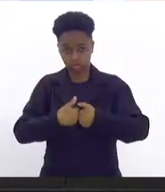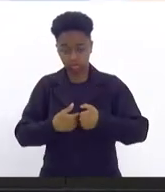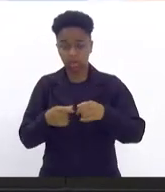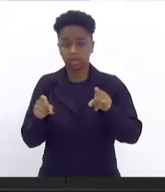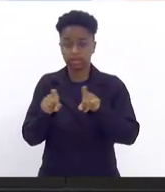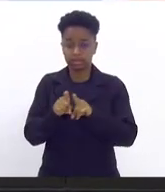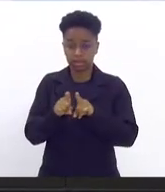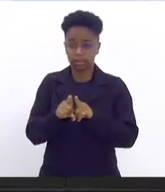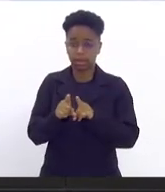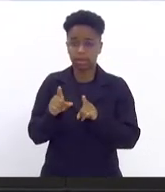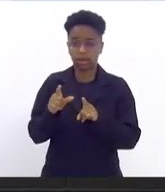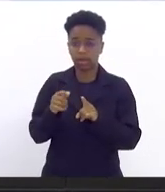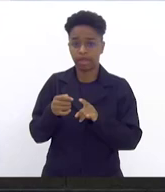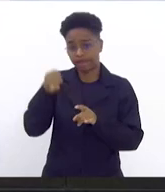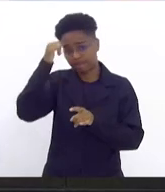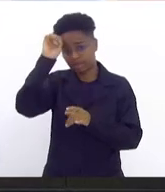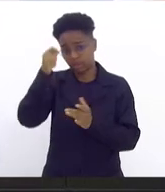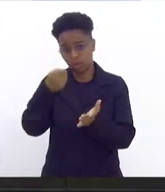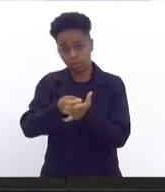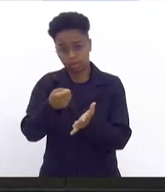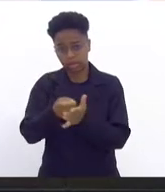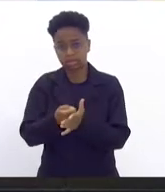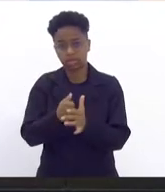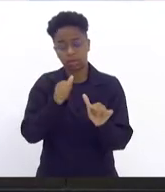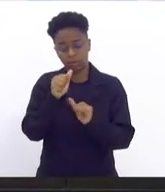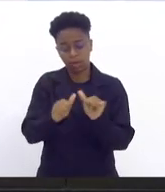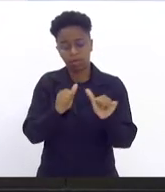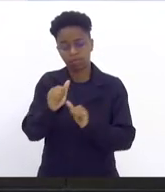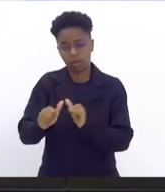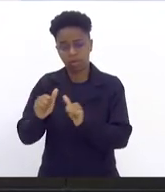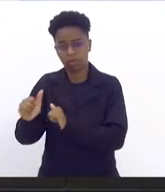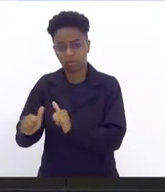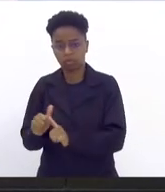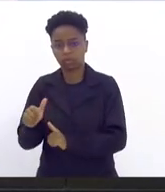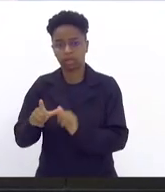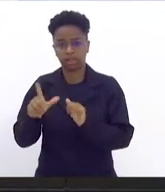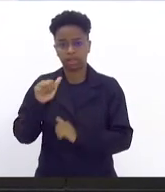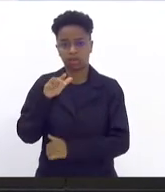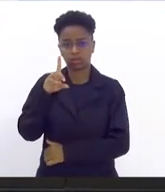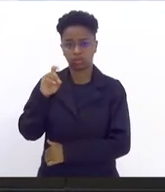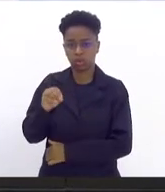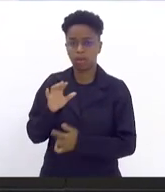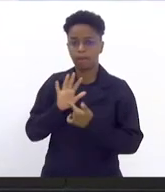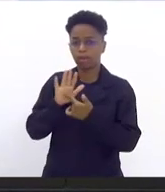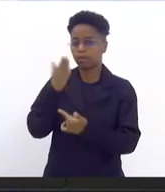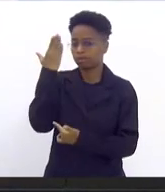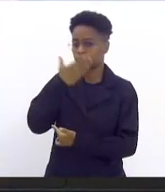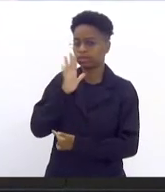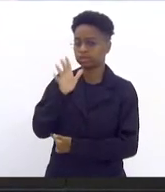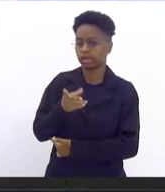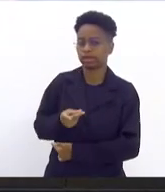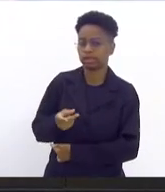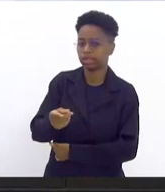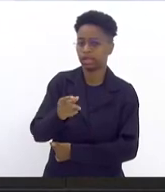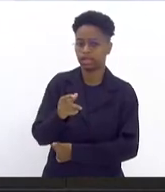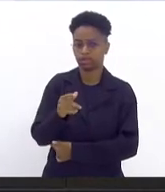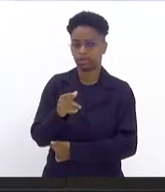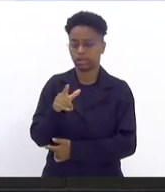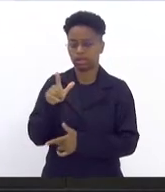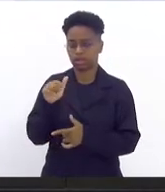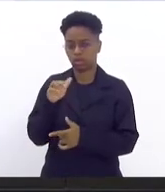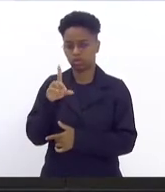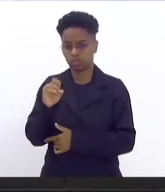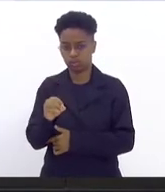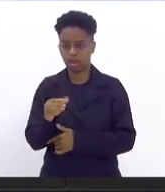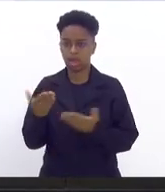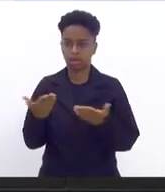exigência de renovação do laudo médico que atesta a sua condição por tempo indeterminado. Para aparecer, deputado